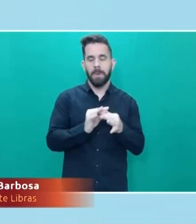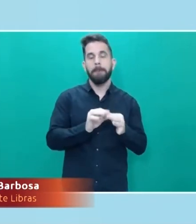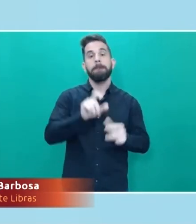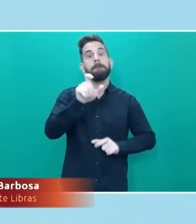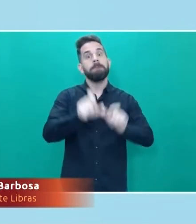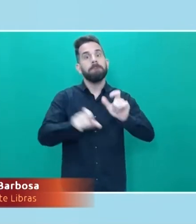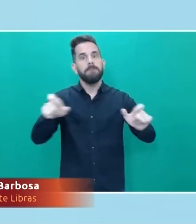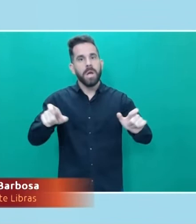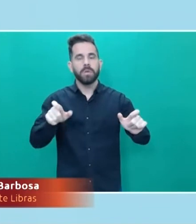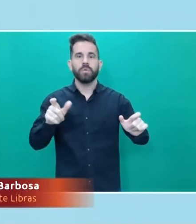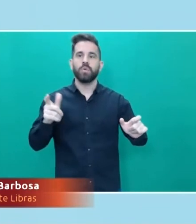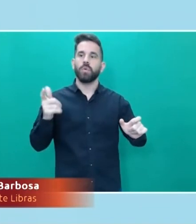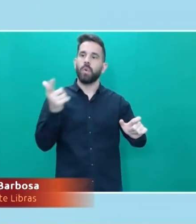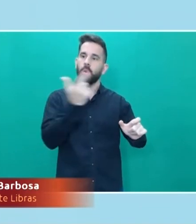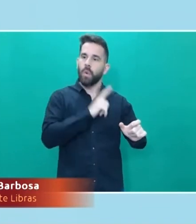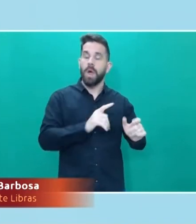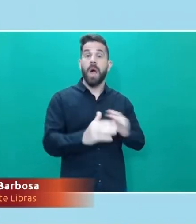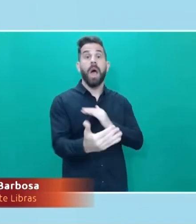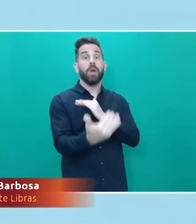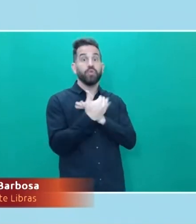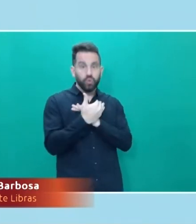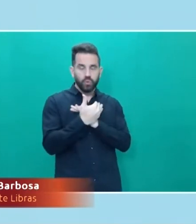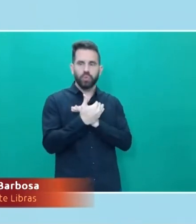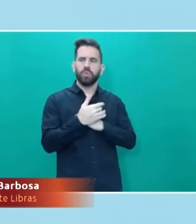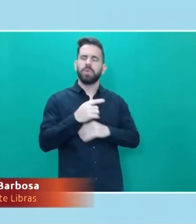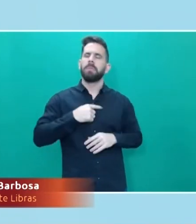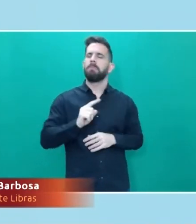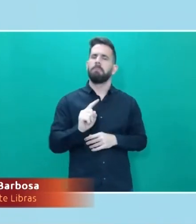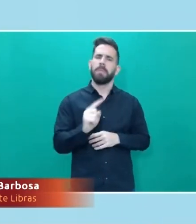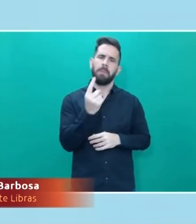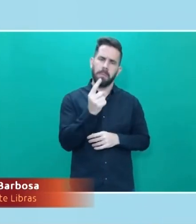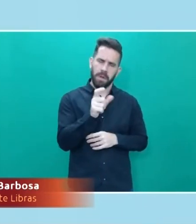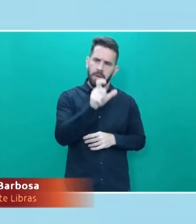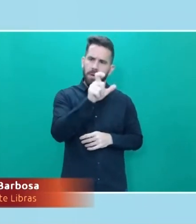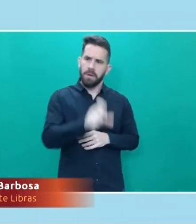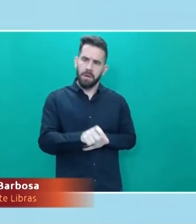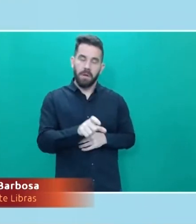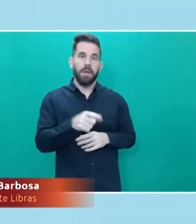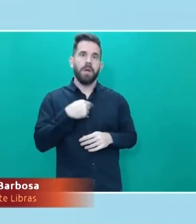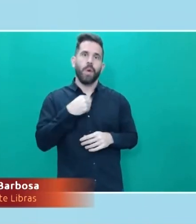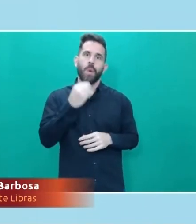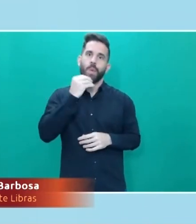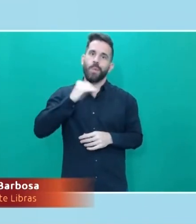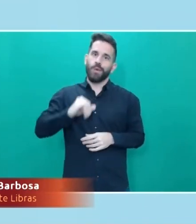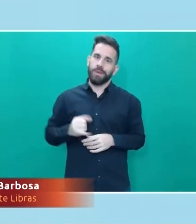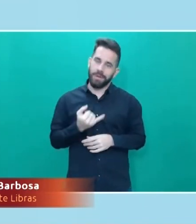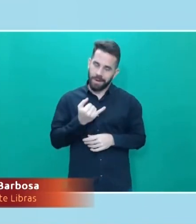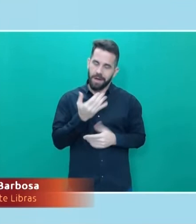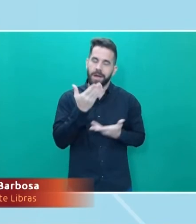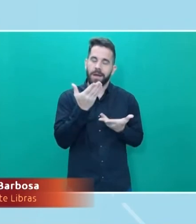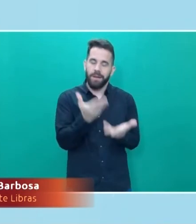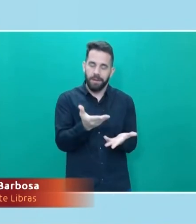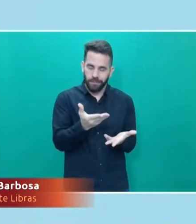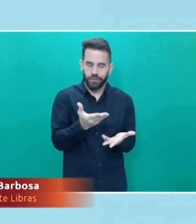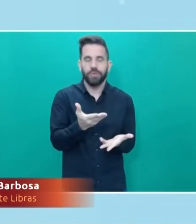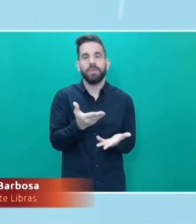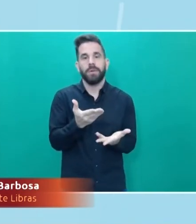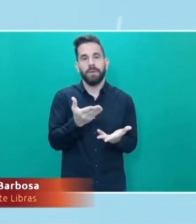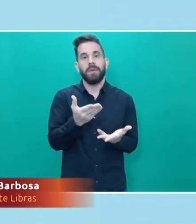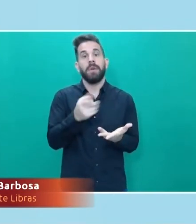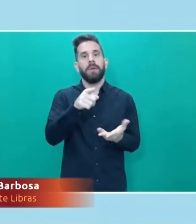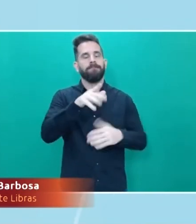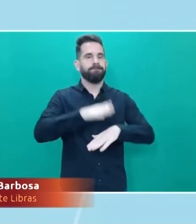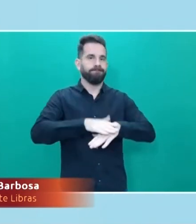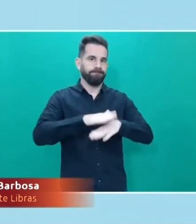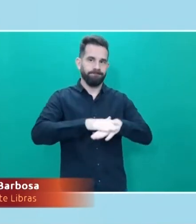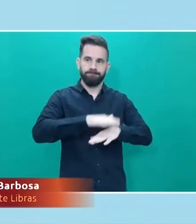nos estenderam a mão, né? Por exemplo, em primeiro lugar, eu já aproveito a oportunidade para ressaltar uma belíssima